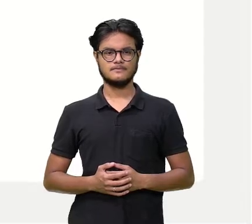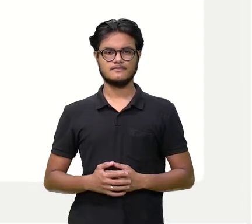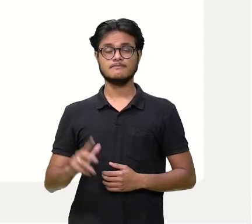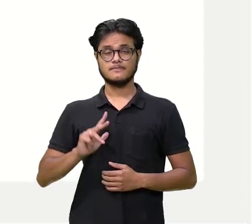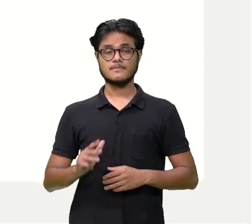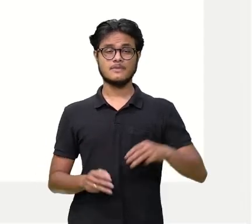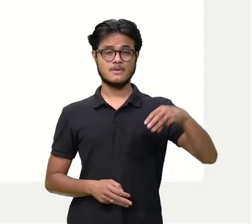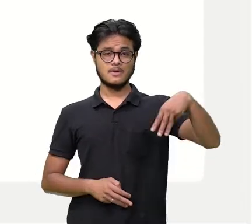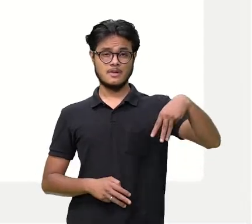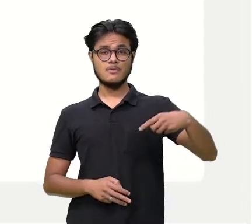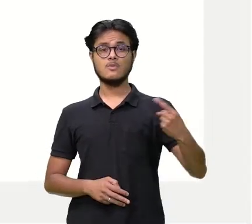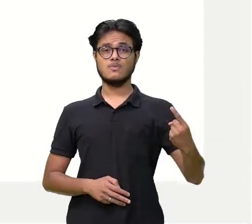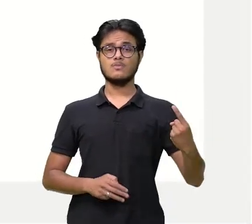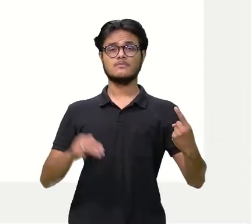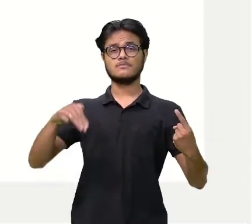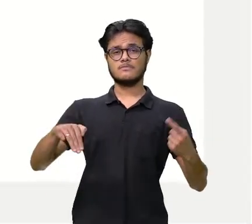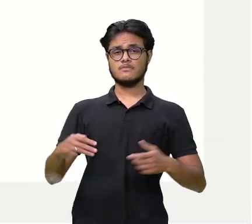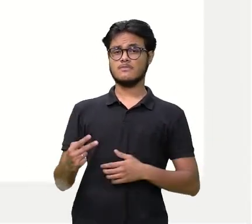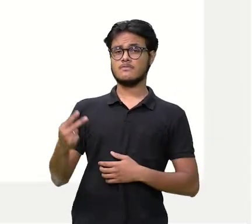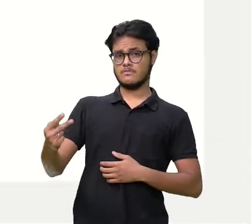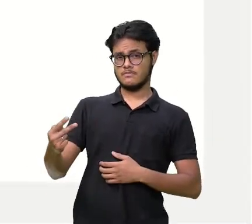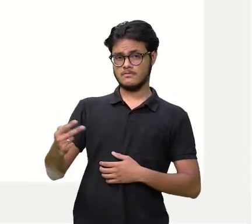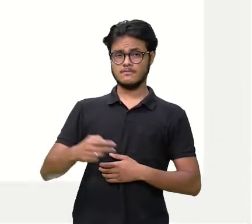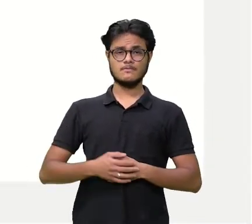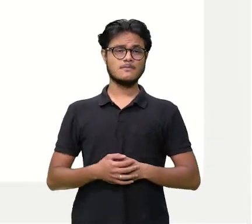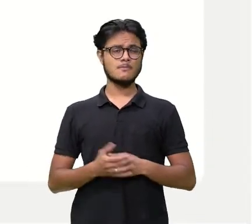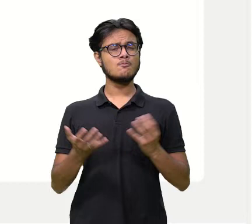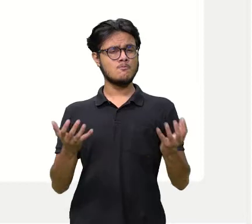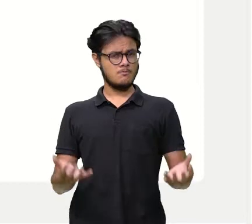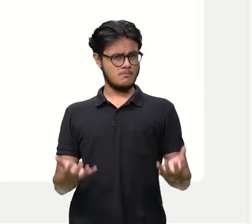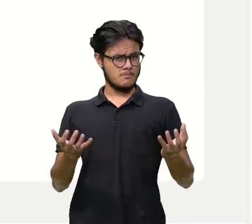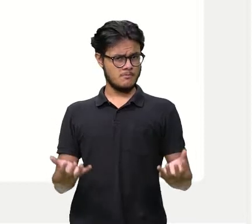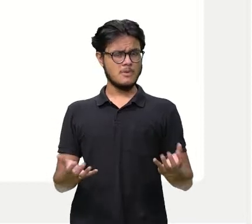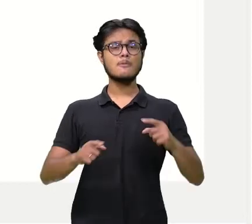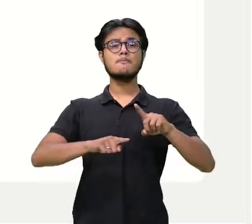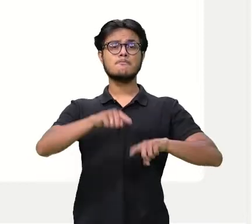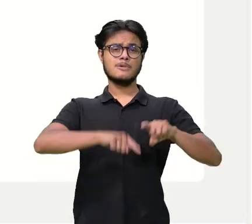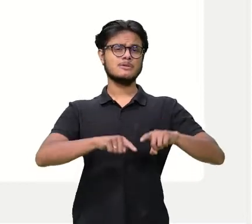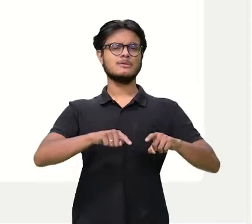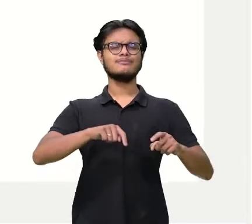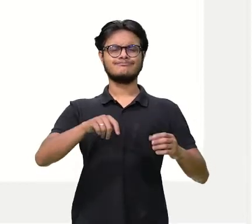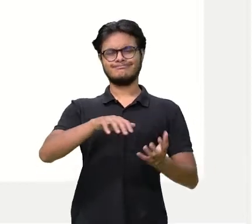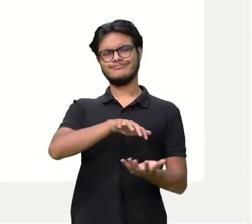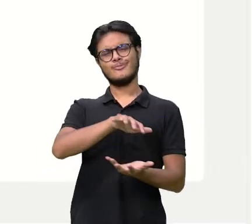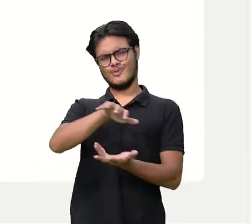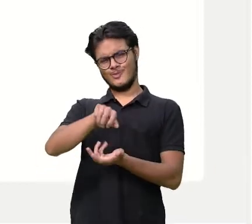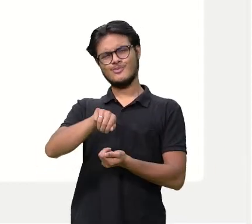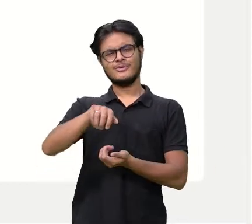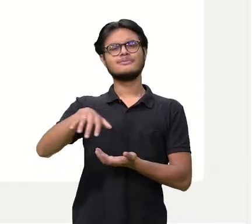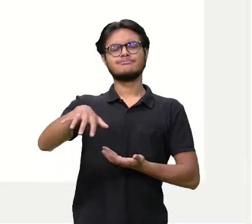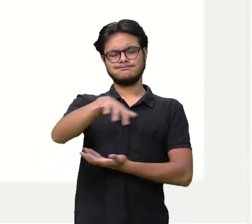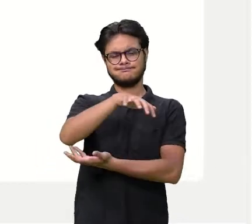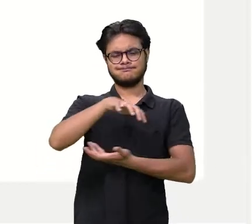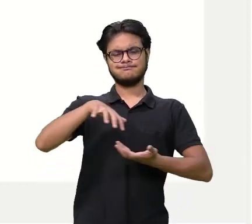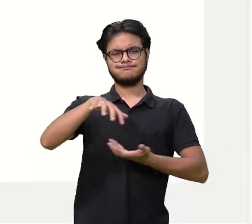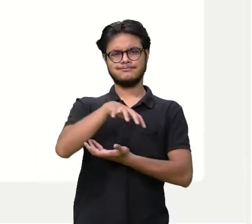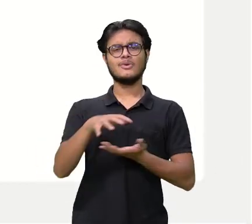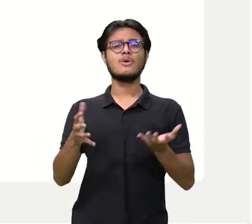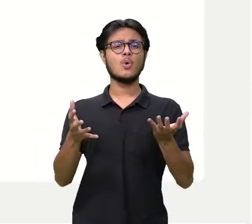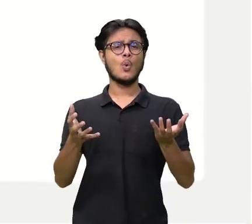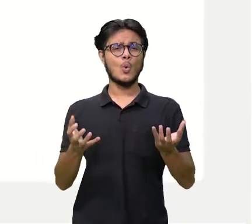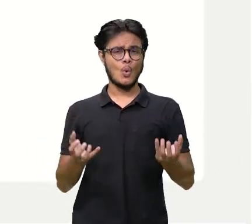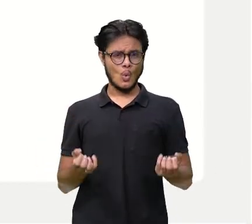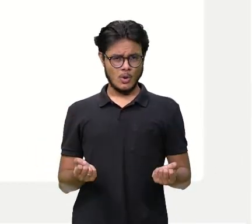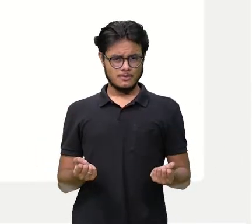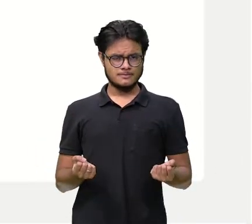e M2 são as massas dos corpos celestes, os corpos que vão se atrair. Massa